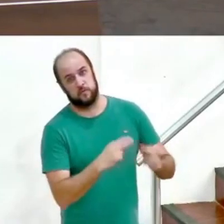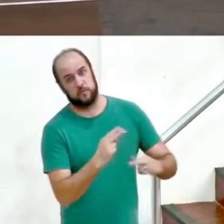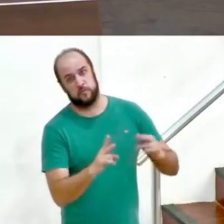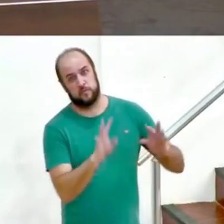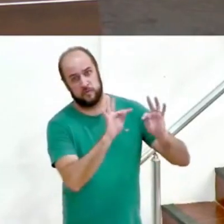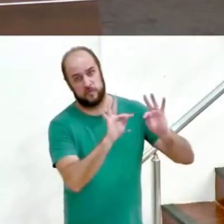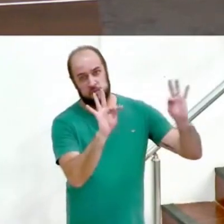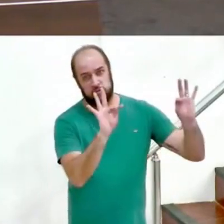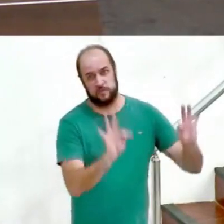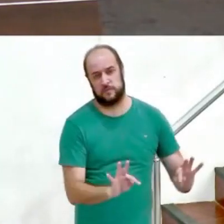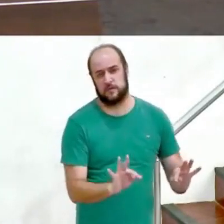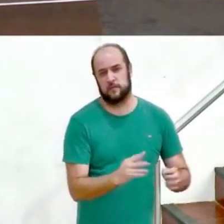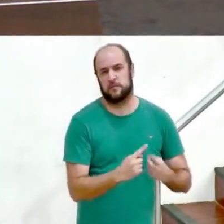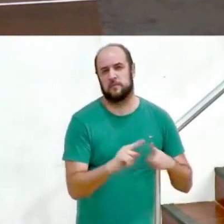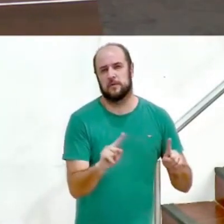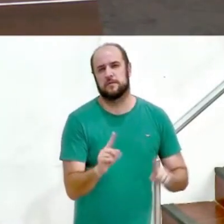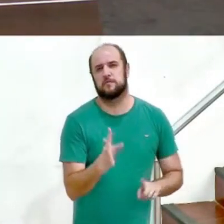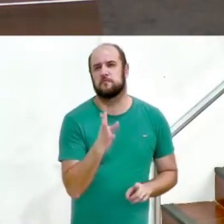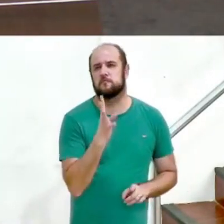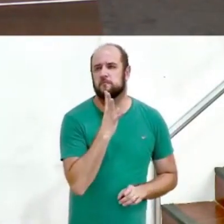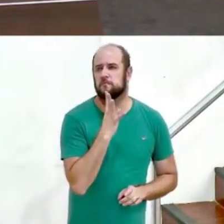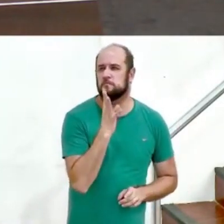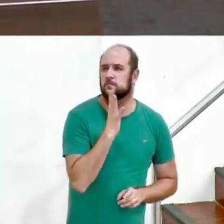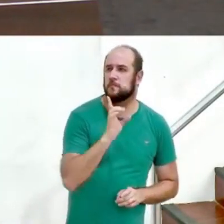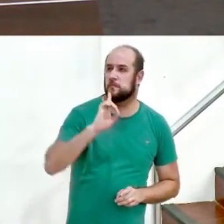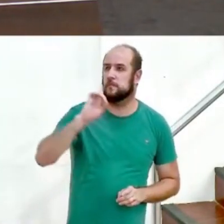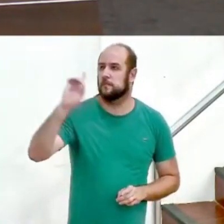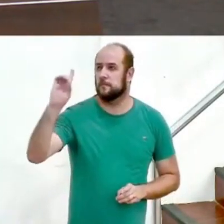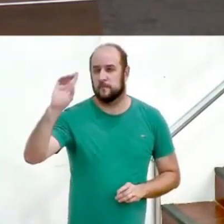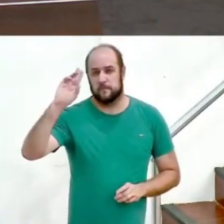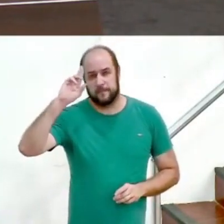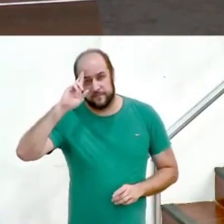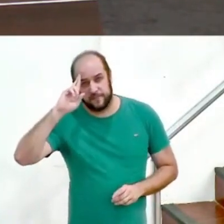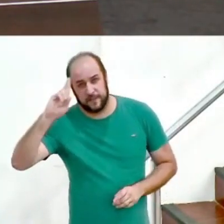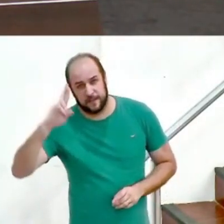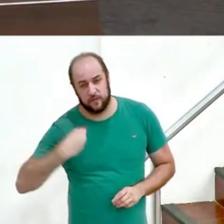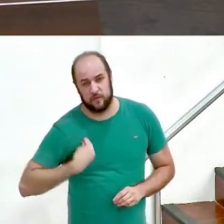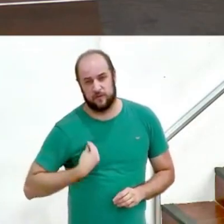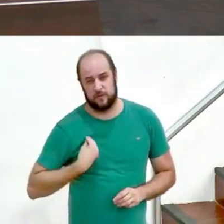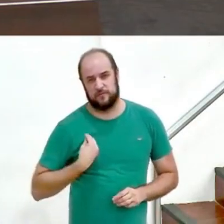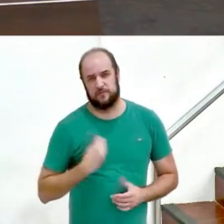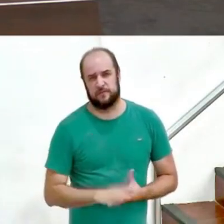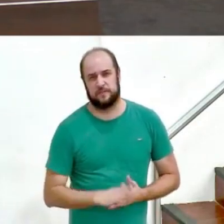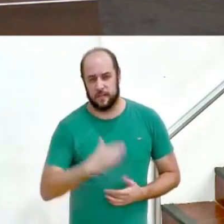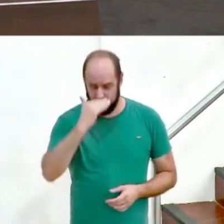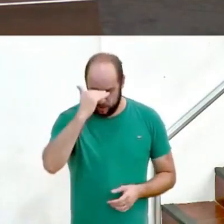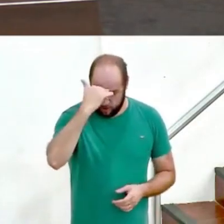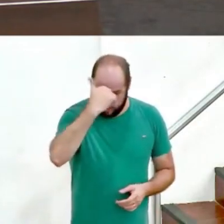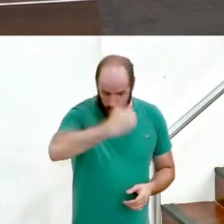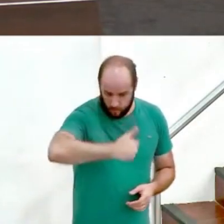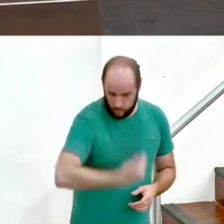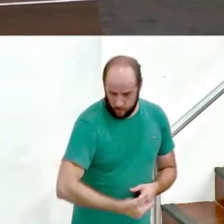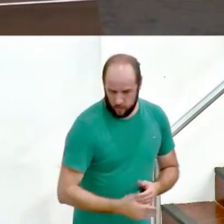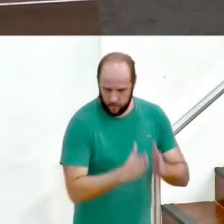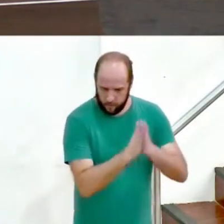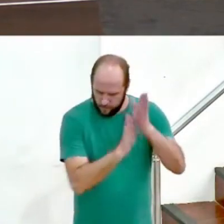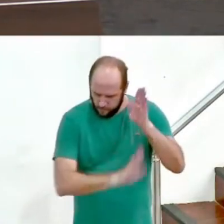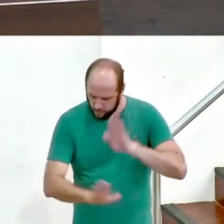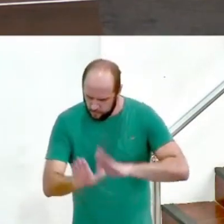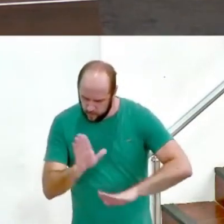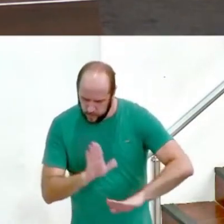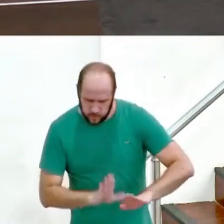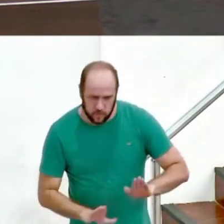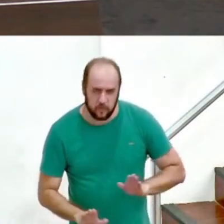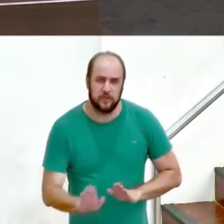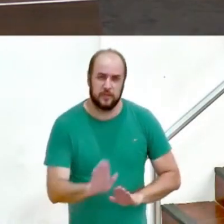em reconhecer Deus como Senhor da vida deles, honrando-o, adorando-o através